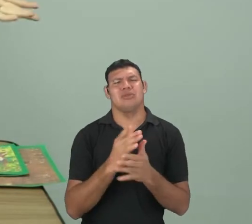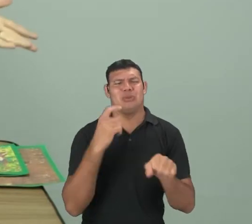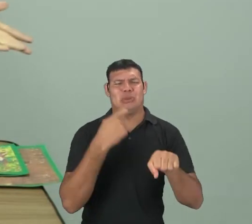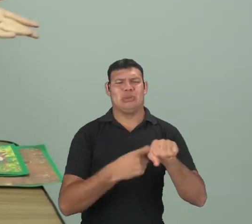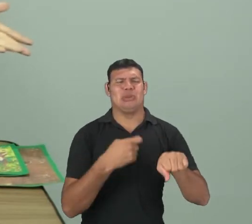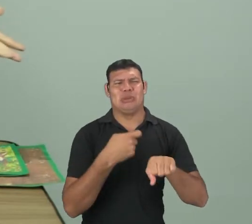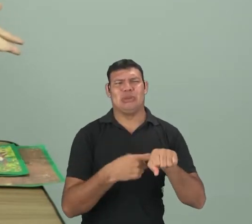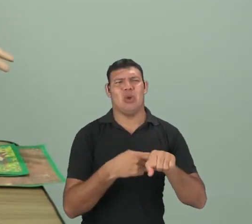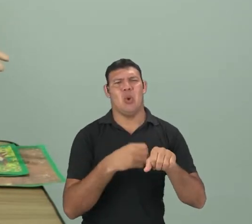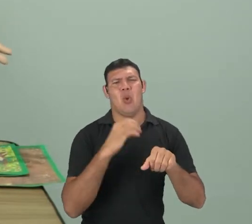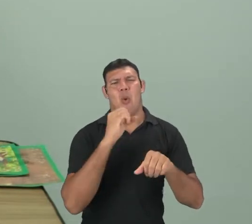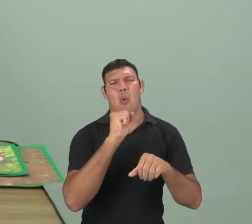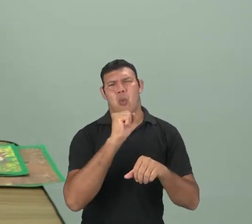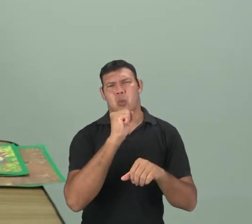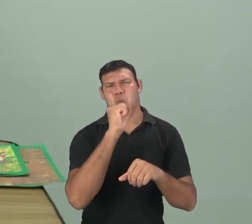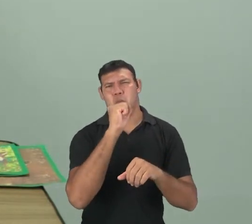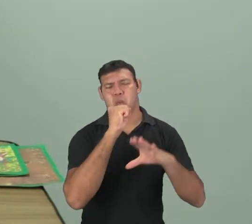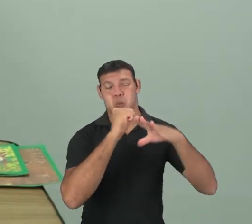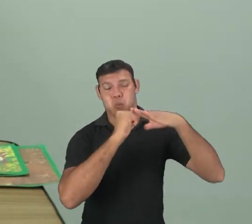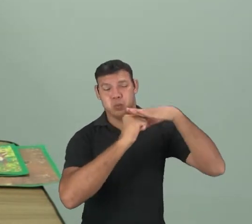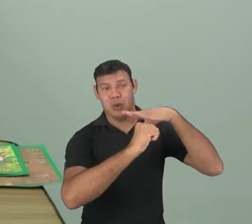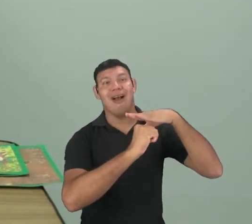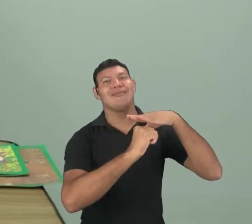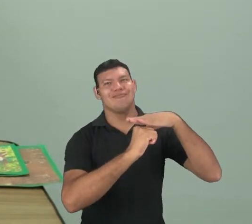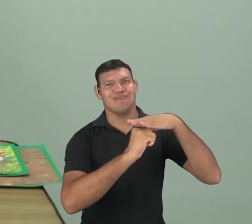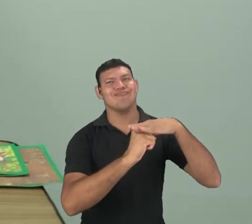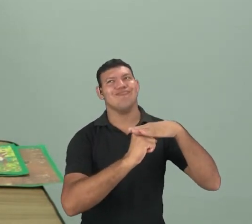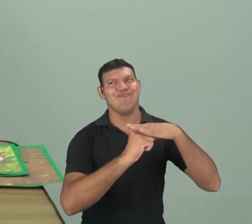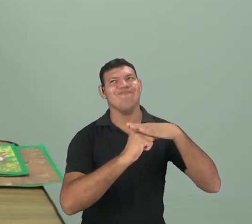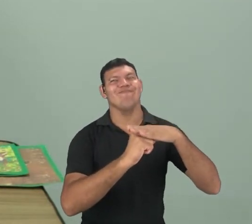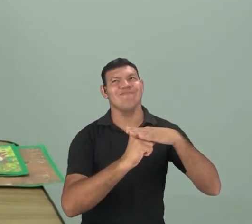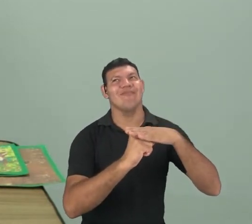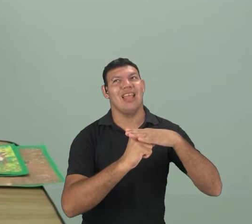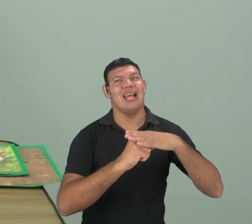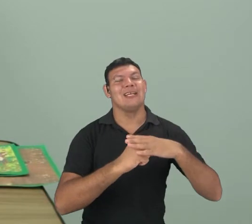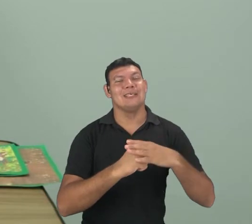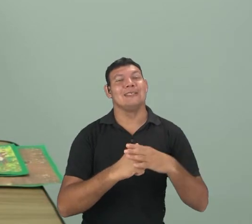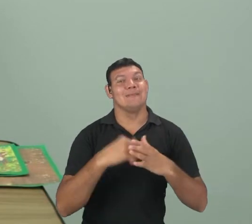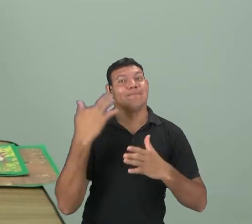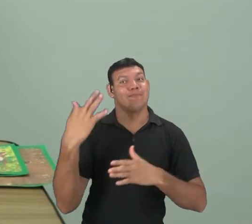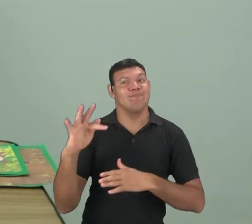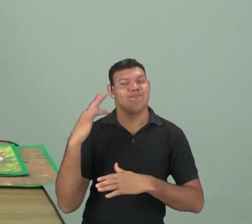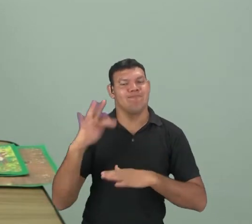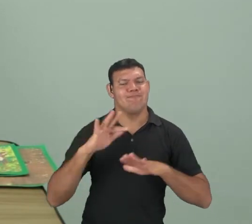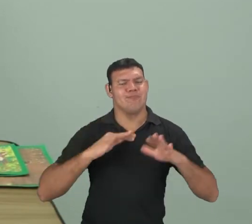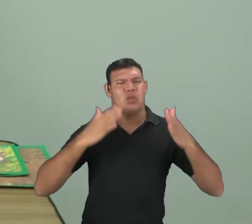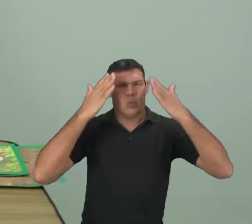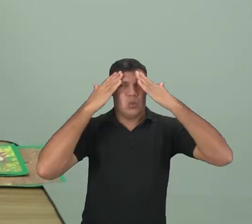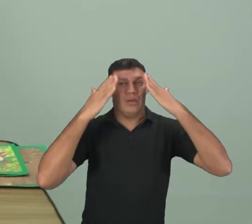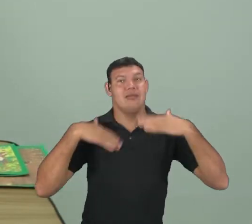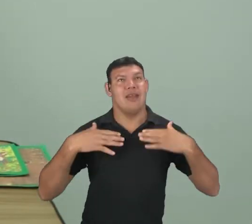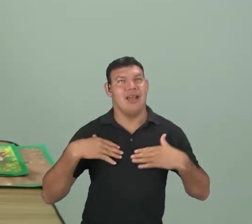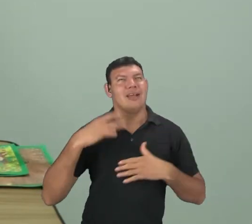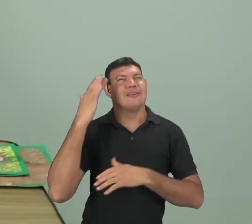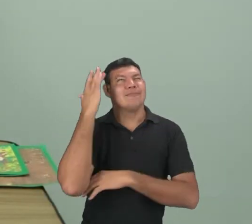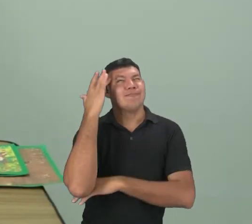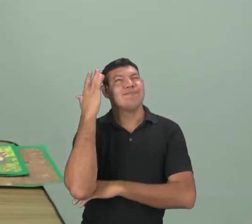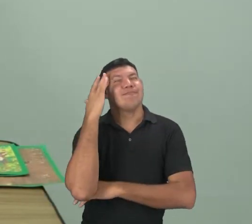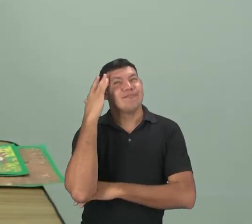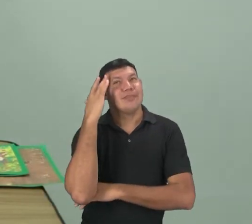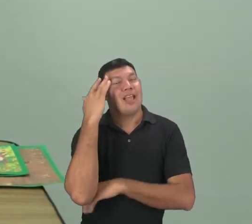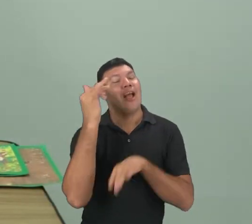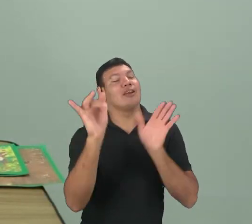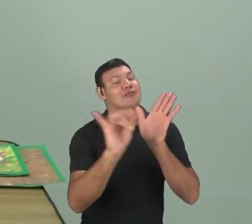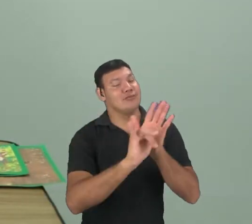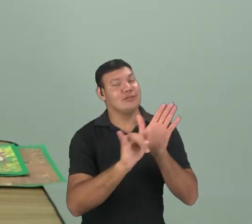ia sentir no corpo, não é isso? Então, por isso ela deduziu que ela já era uma rainha, uma princesa, e por isso ela